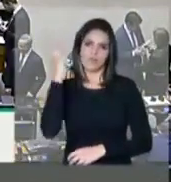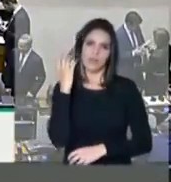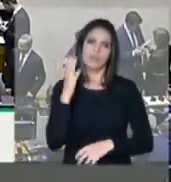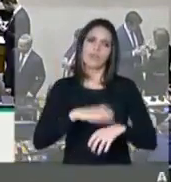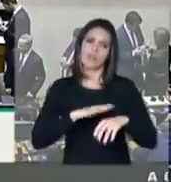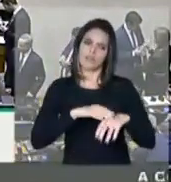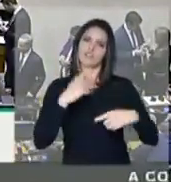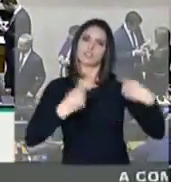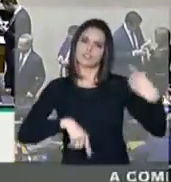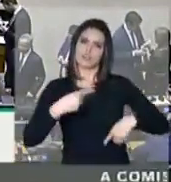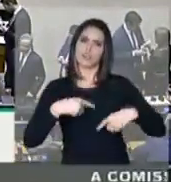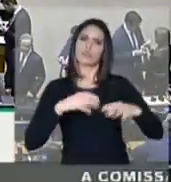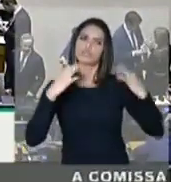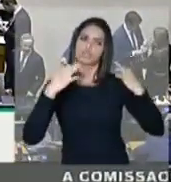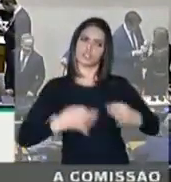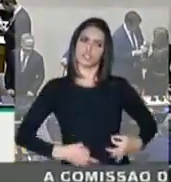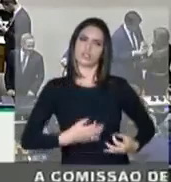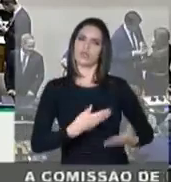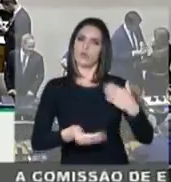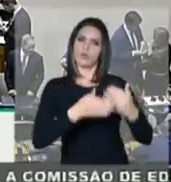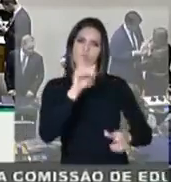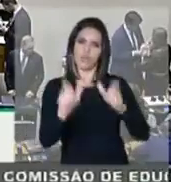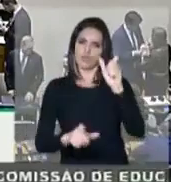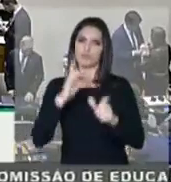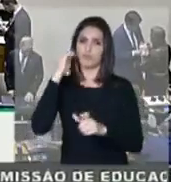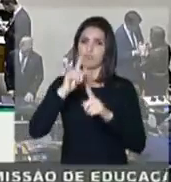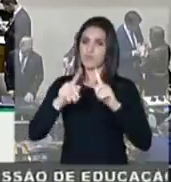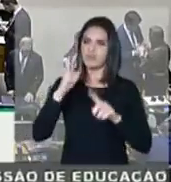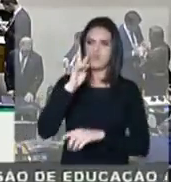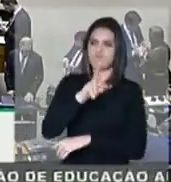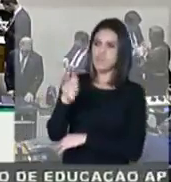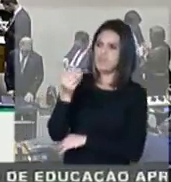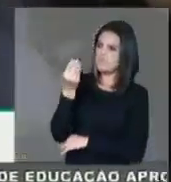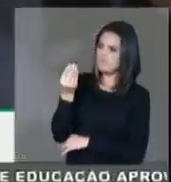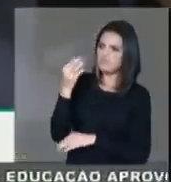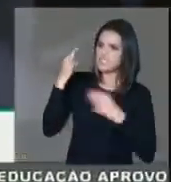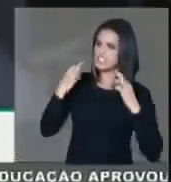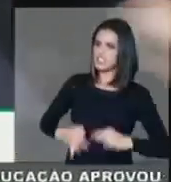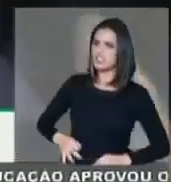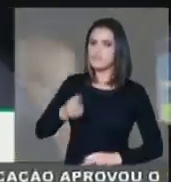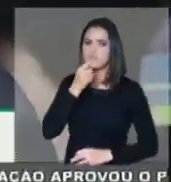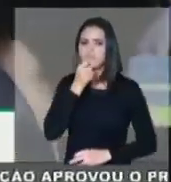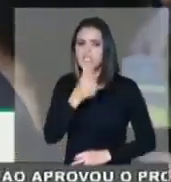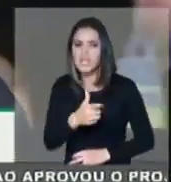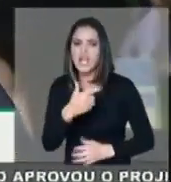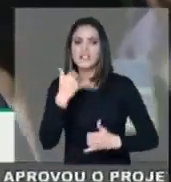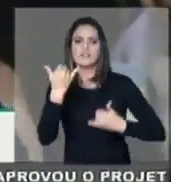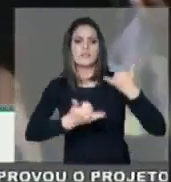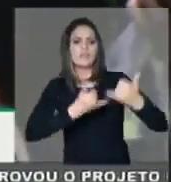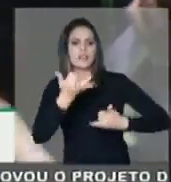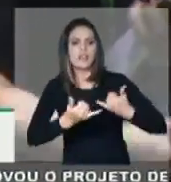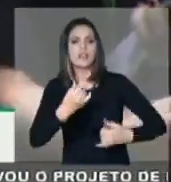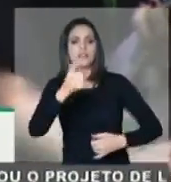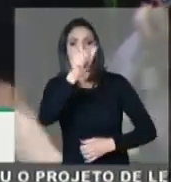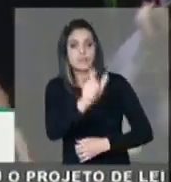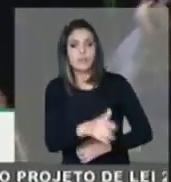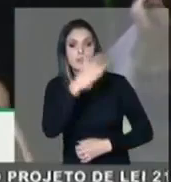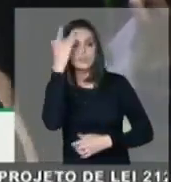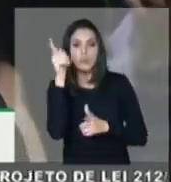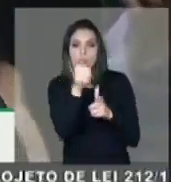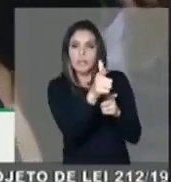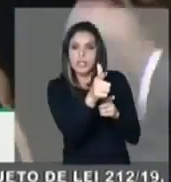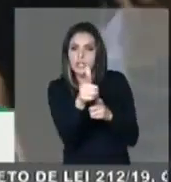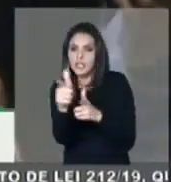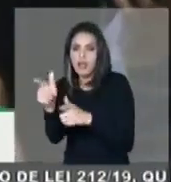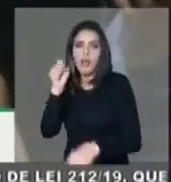qualquer parlamentar. Mas isso não necessariamente é o que se vê aqui. Querer fazer piada, querer fazer brincadeira, a gente está falando de uma pessoa que foi